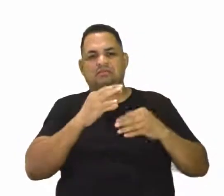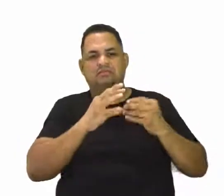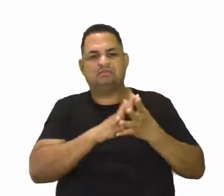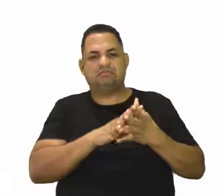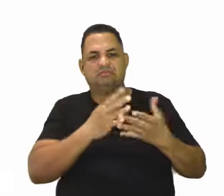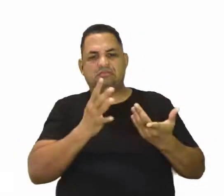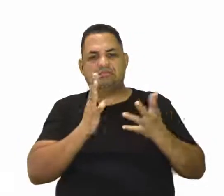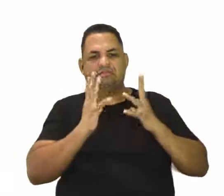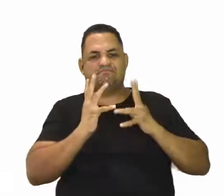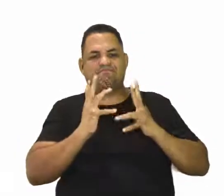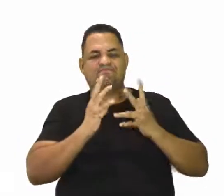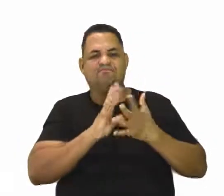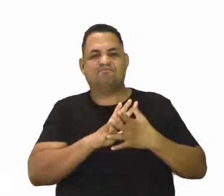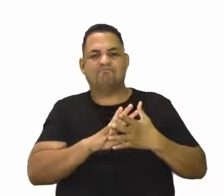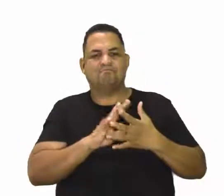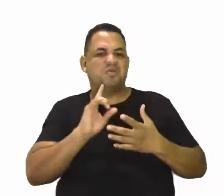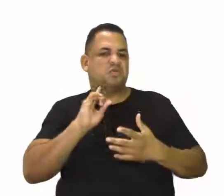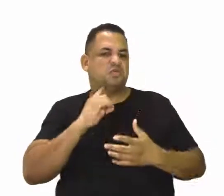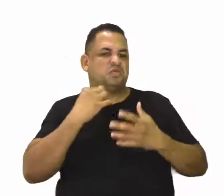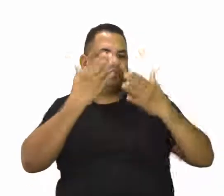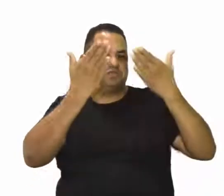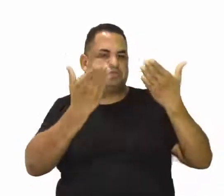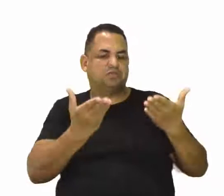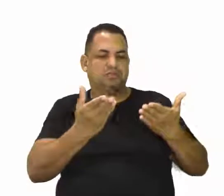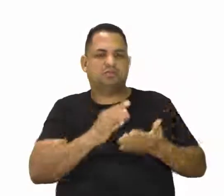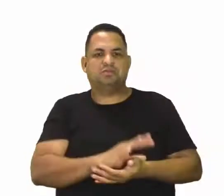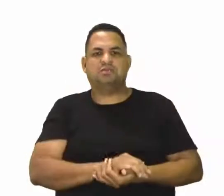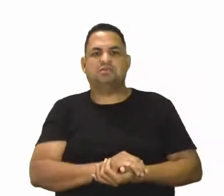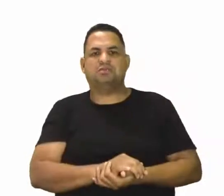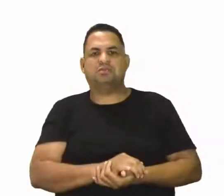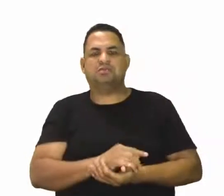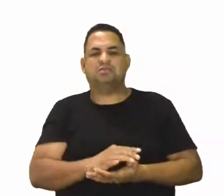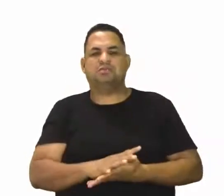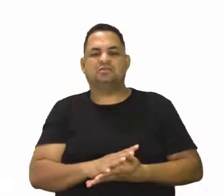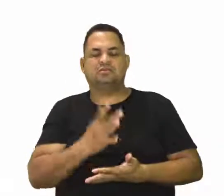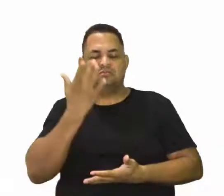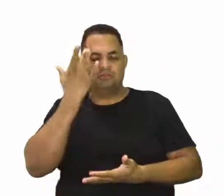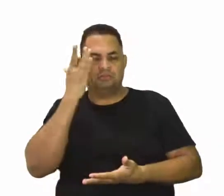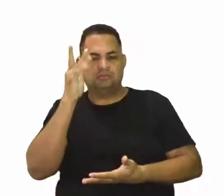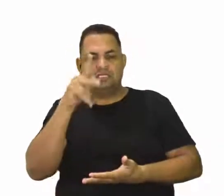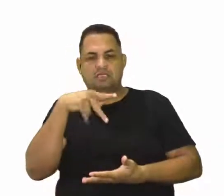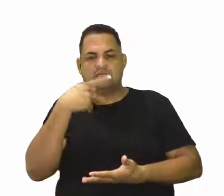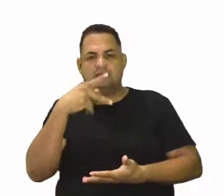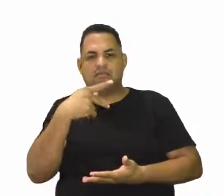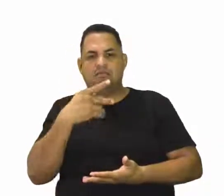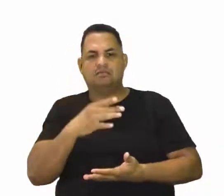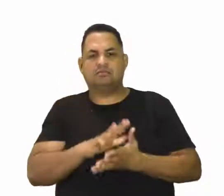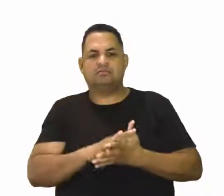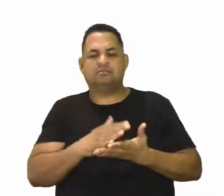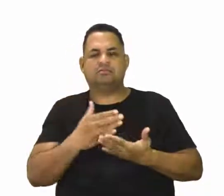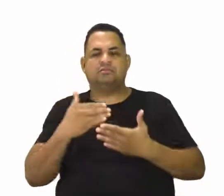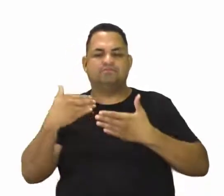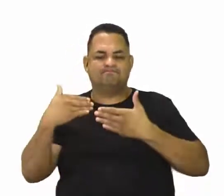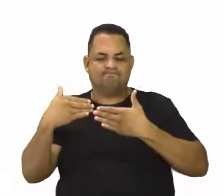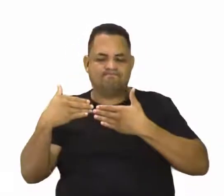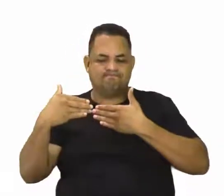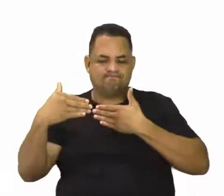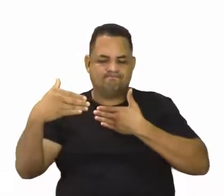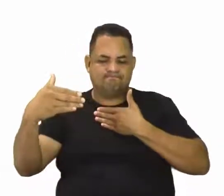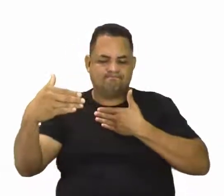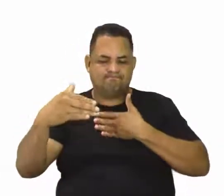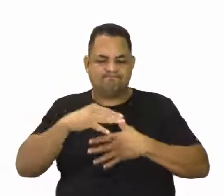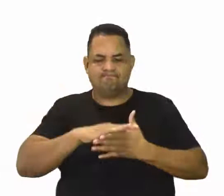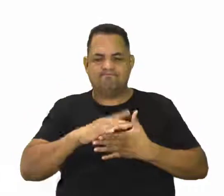entulho Oi e aí eu não sei dizer para você aluno ficou passado do